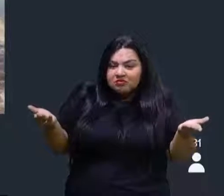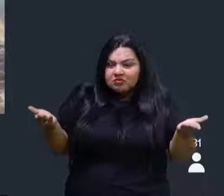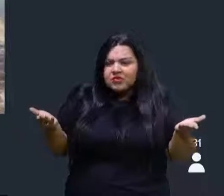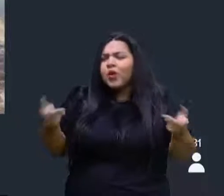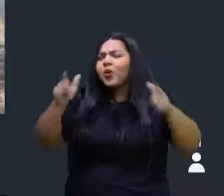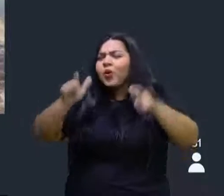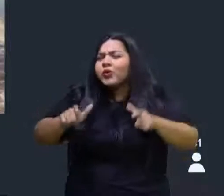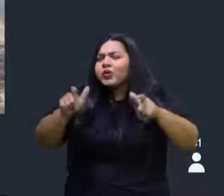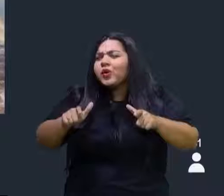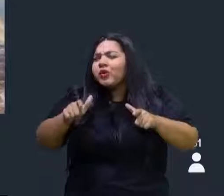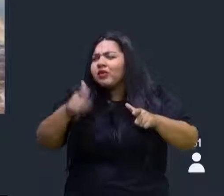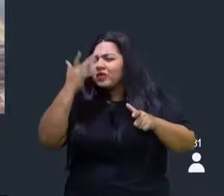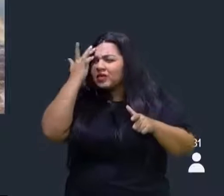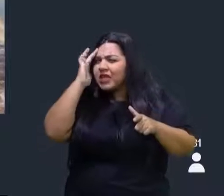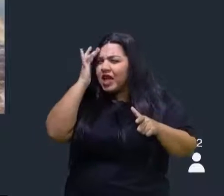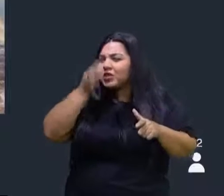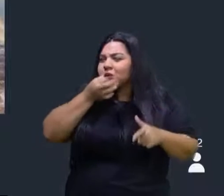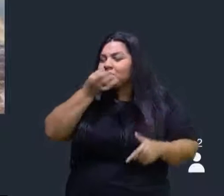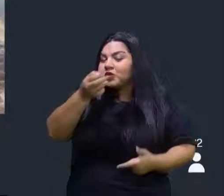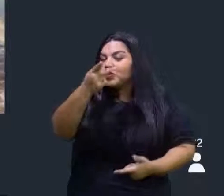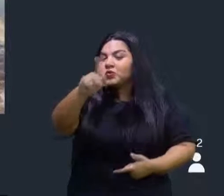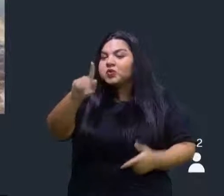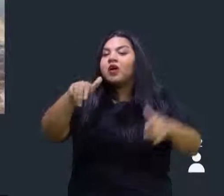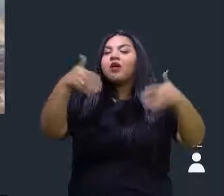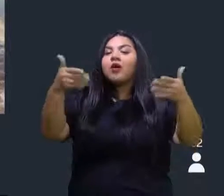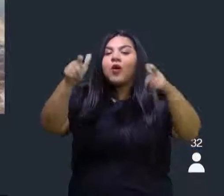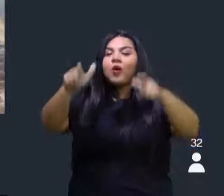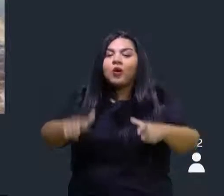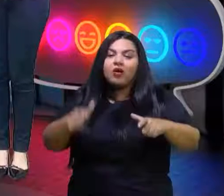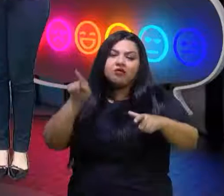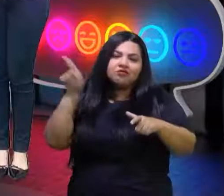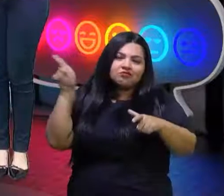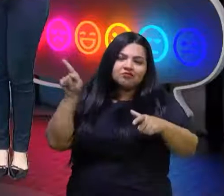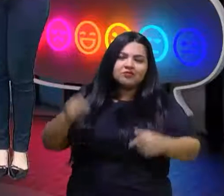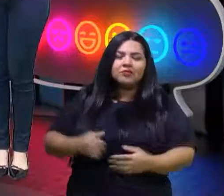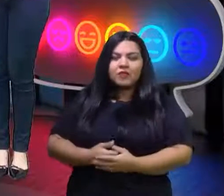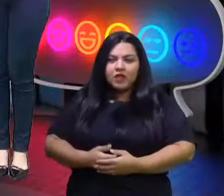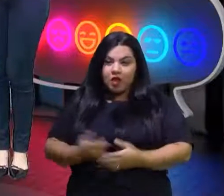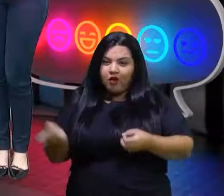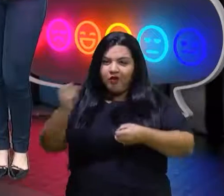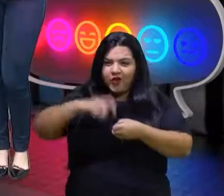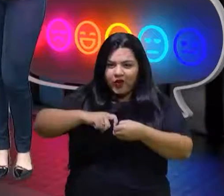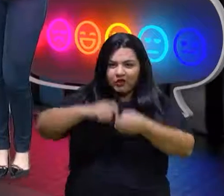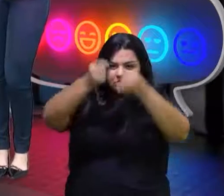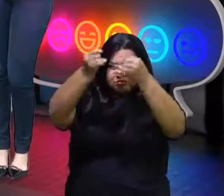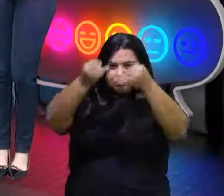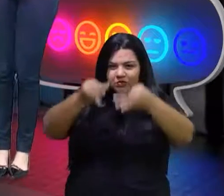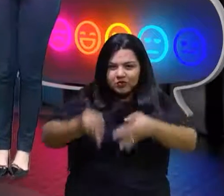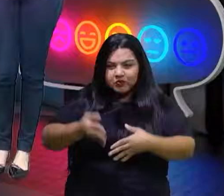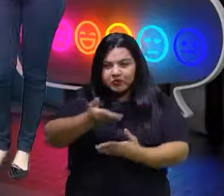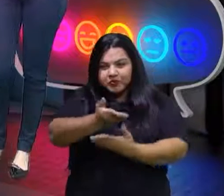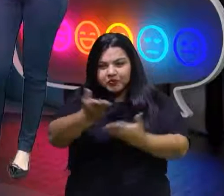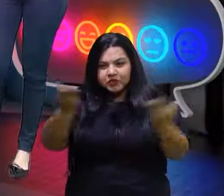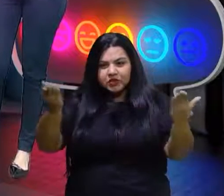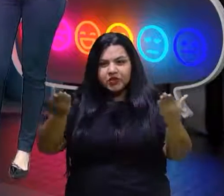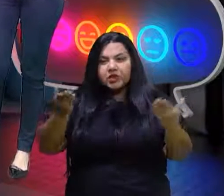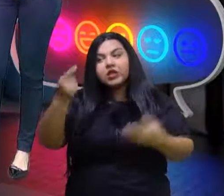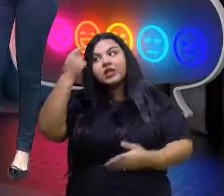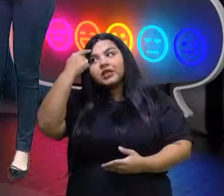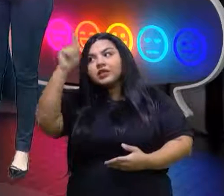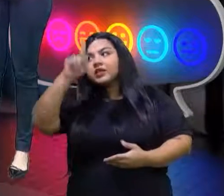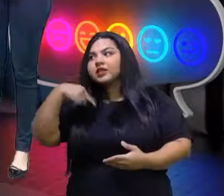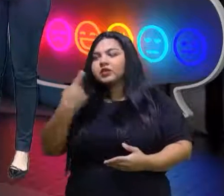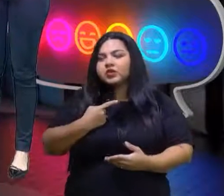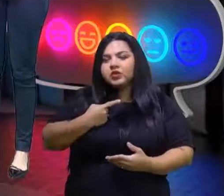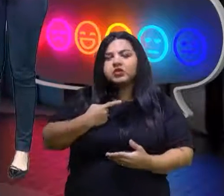que é este cenário? E a ideia, só voltando aqui para eu explicar para vocês um pouquinho, a ideia da